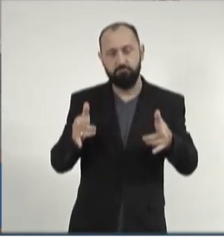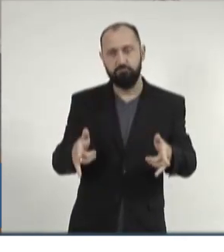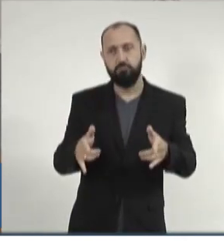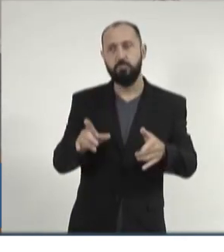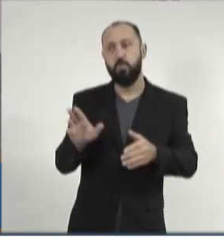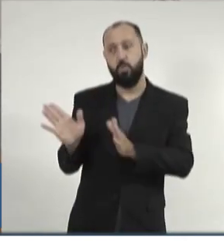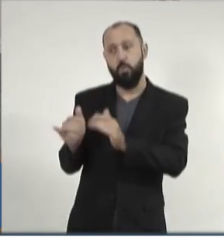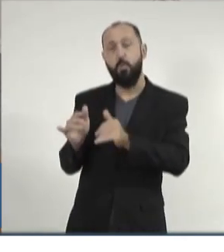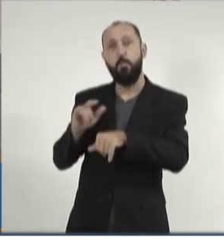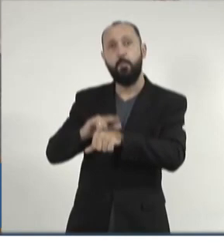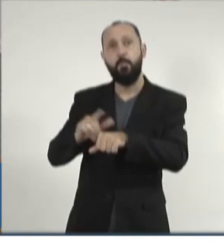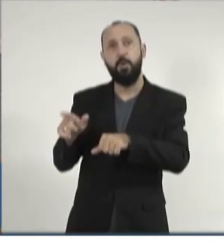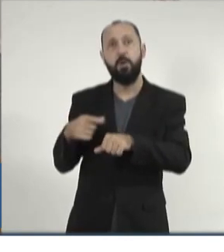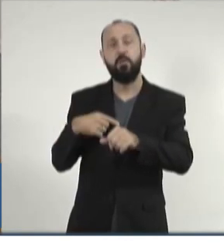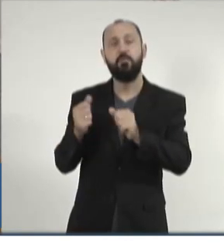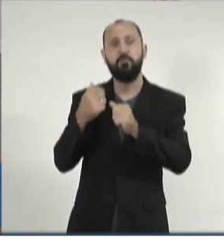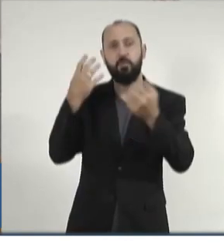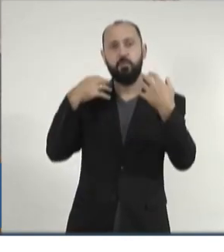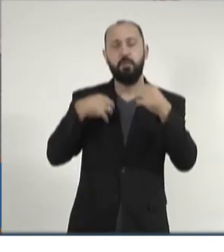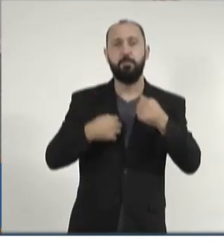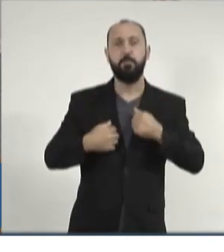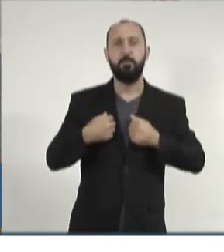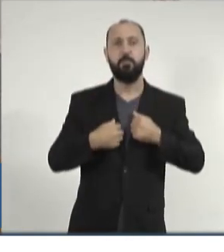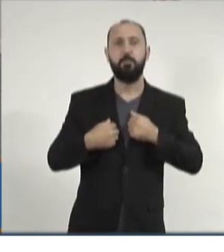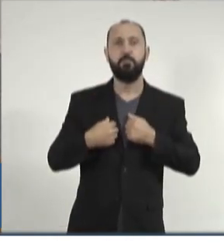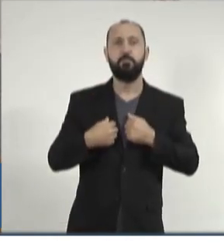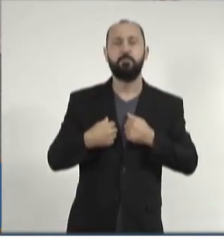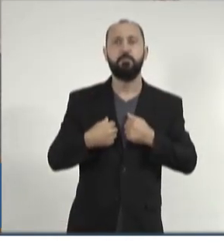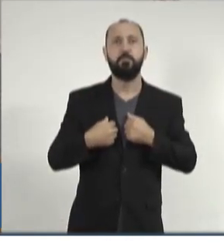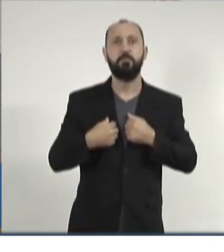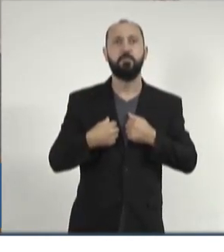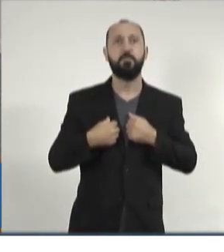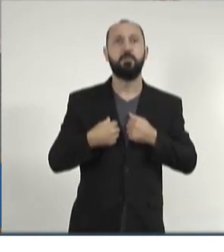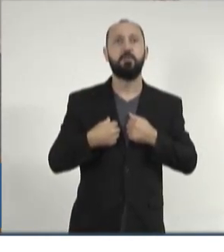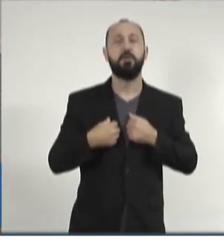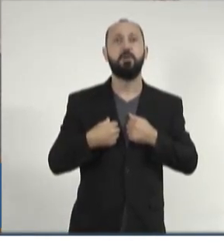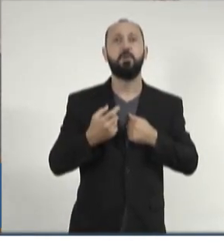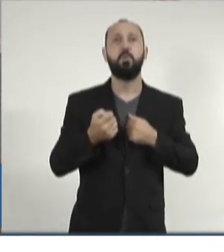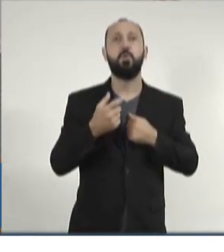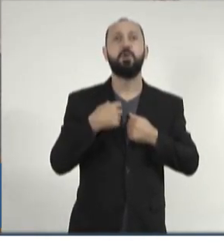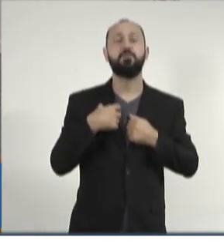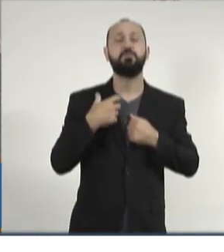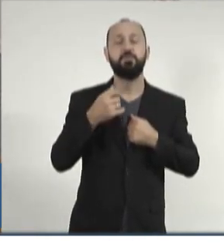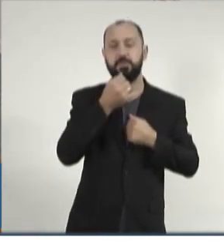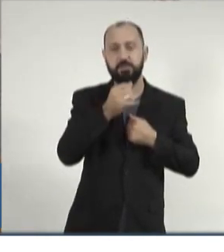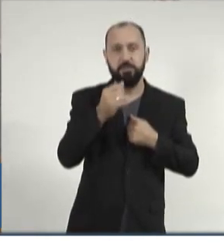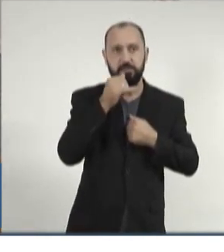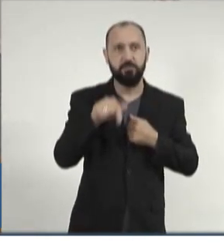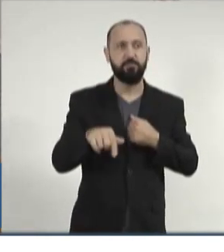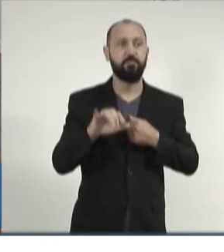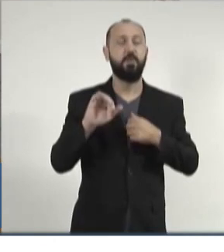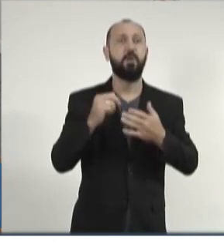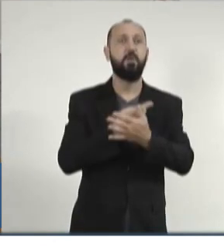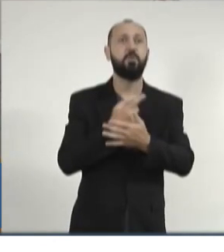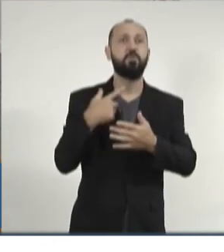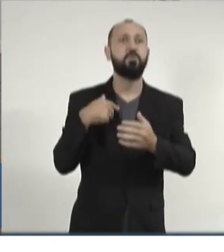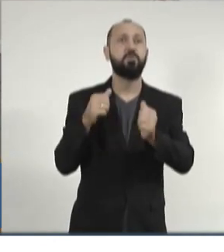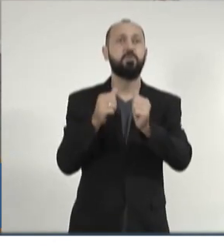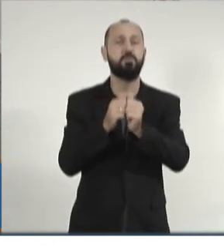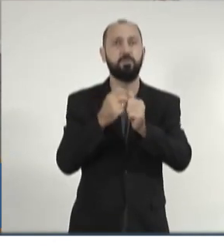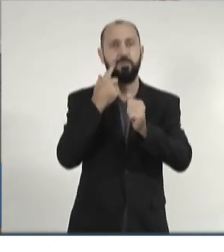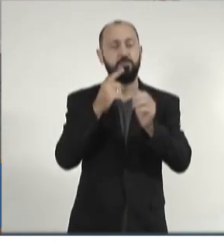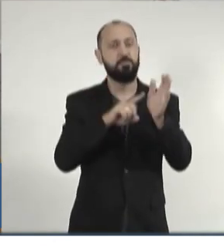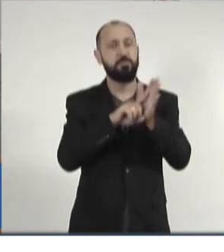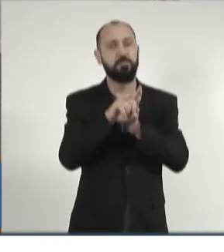2 semanas depois, foram dar banho na Maria da Penha e ela quase foi eletrocutada. E aí, esse fato, aliado